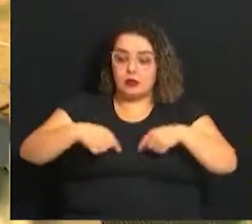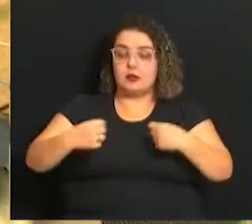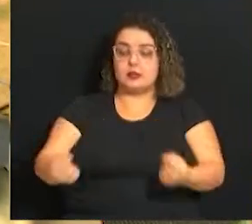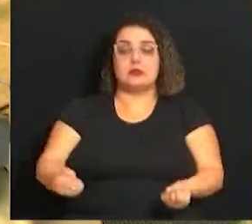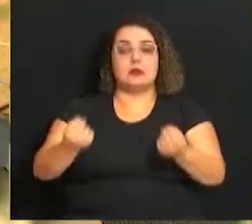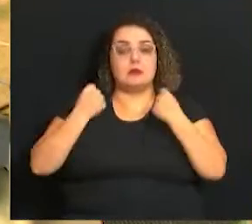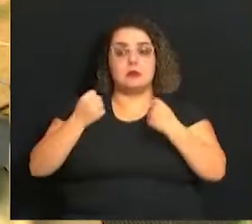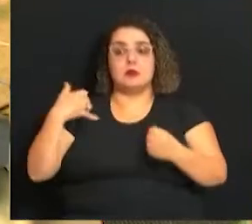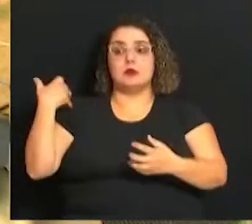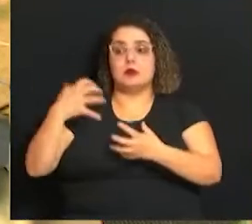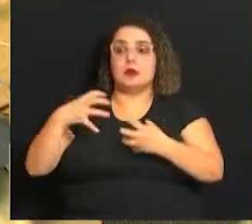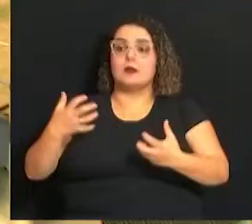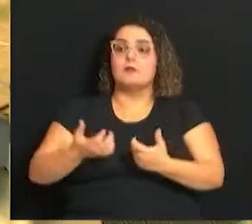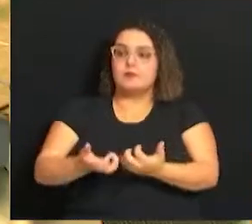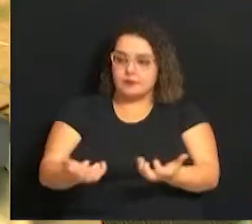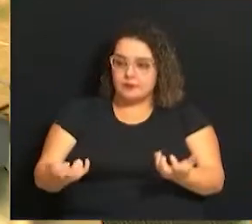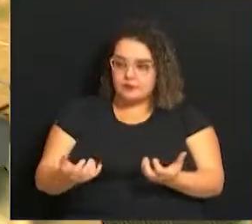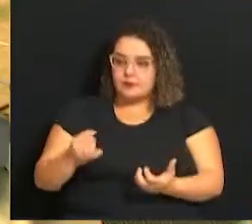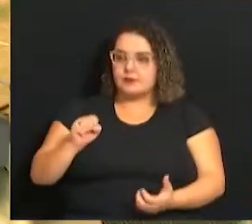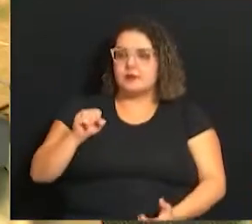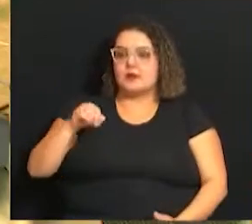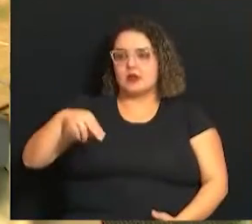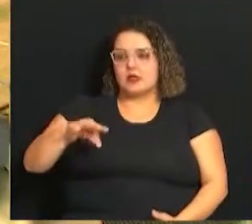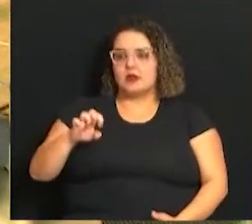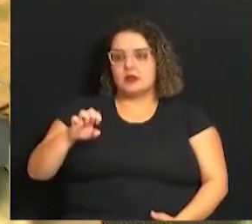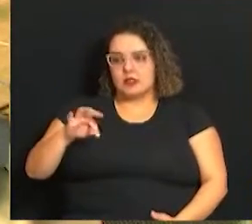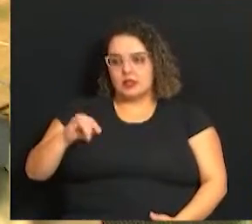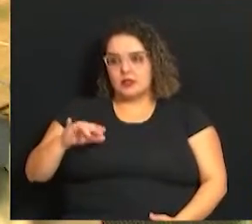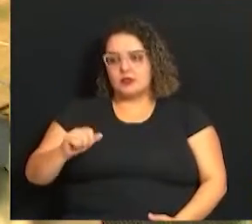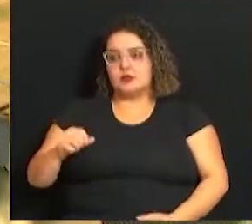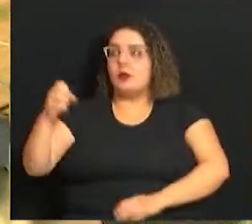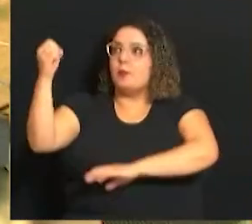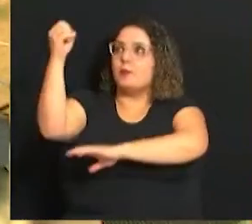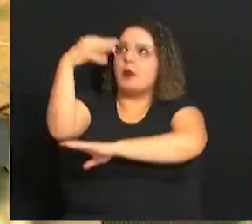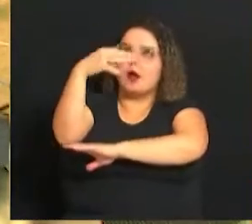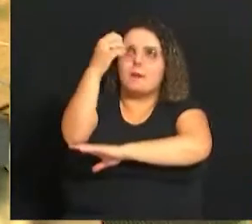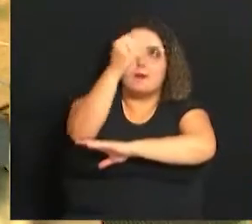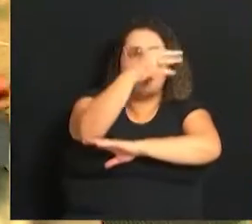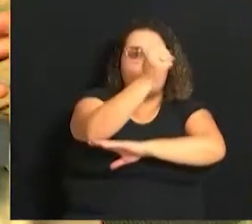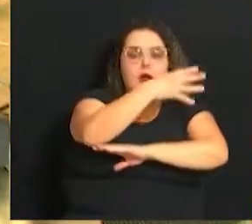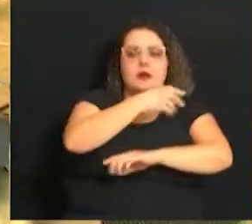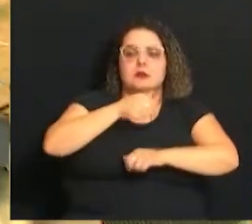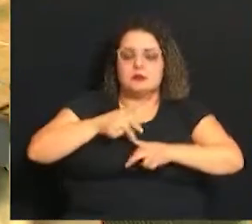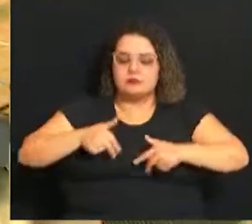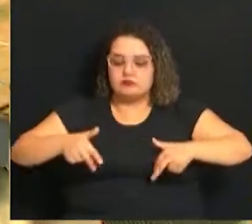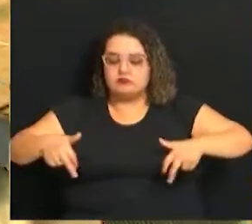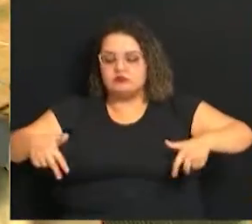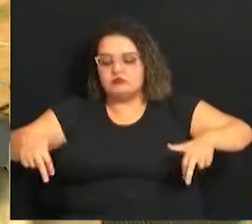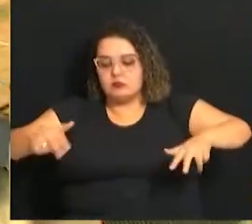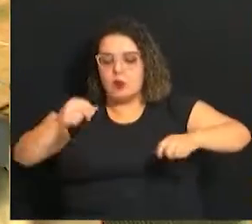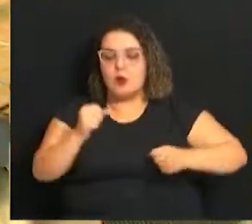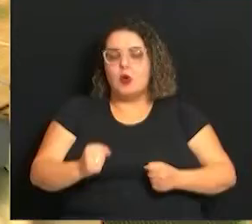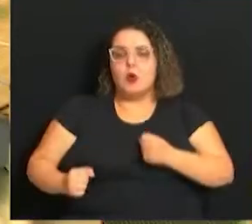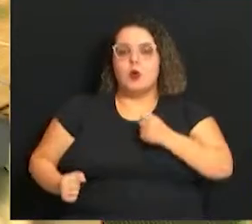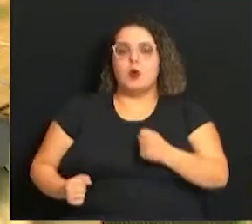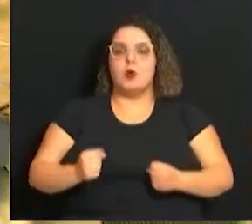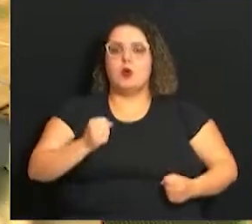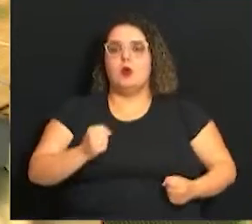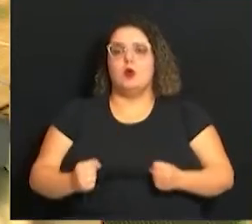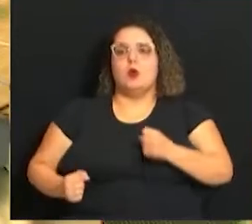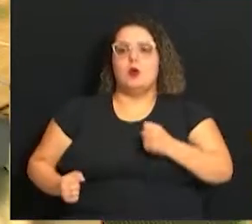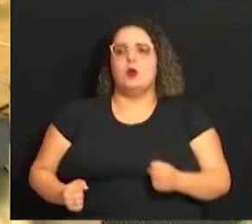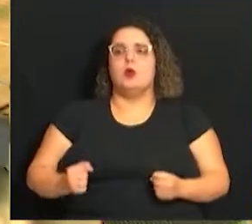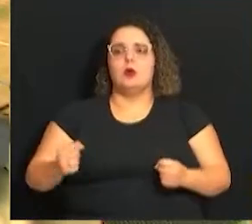Barro Academia da terceira idade também um piso de grama sintética iluminação noturna em todas as áreas tem pista de